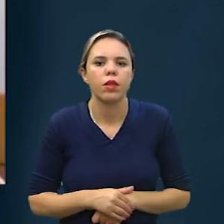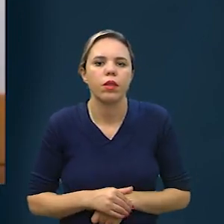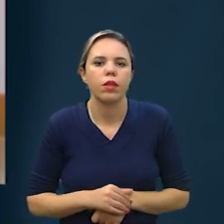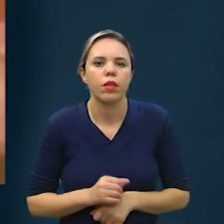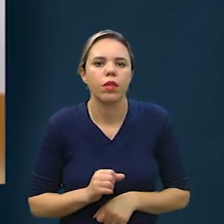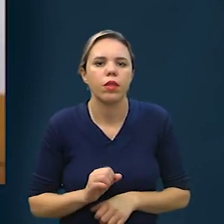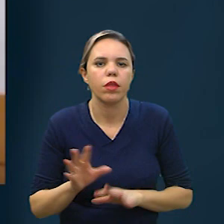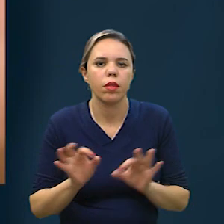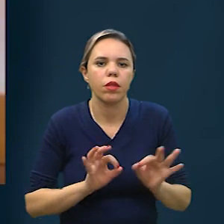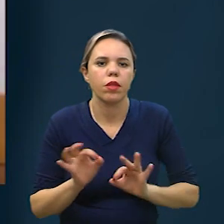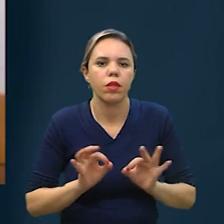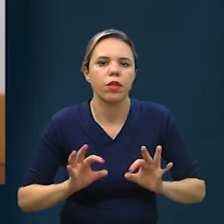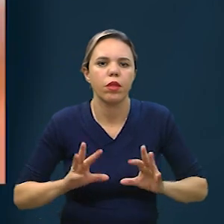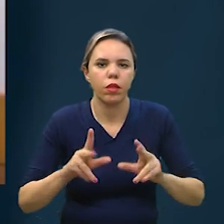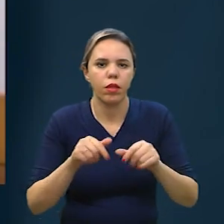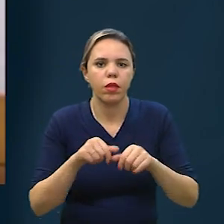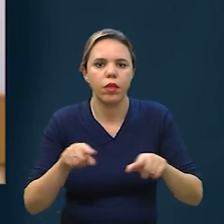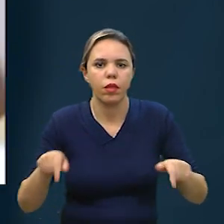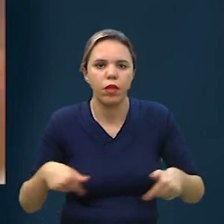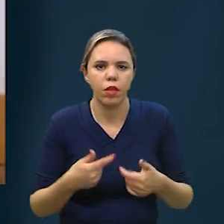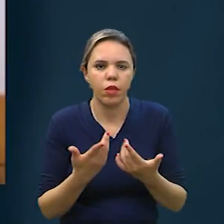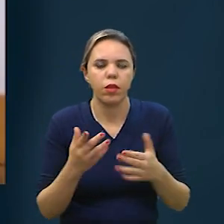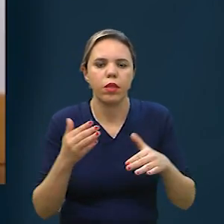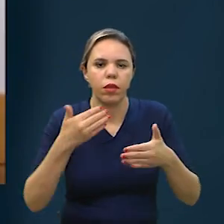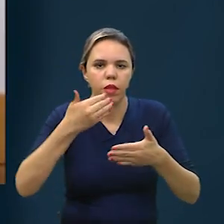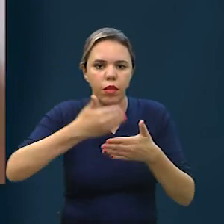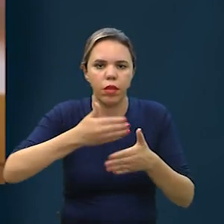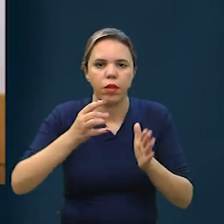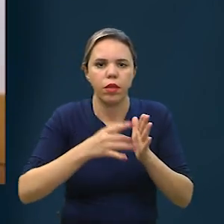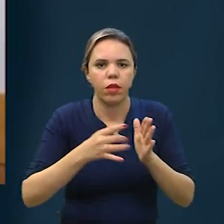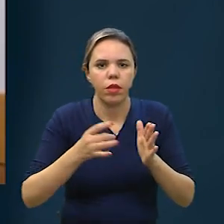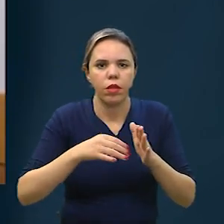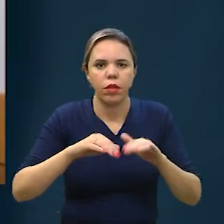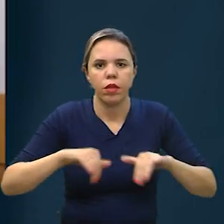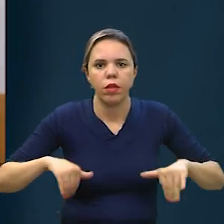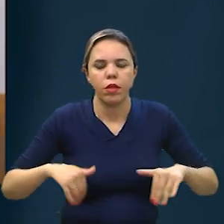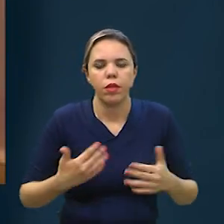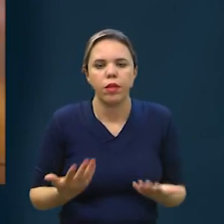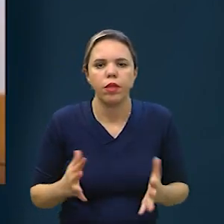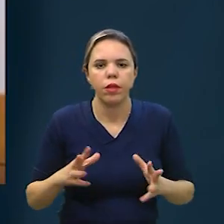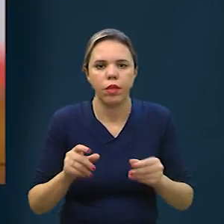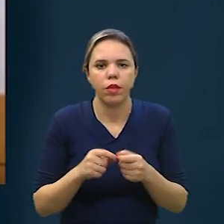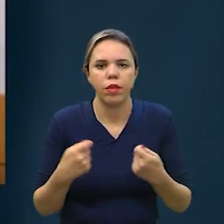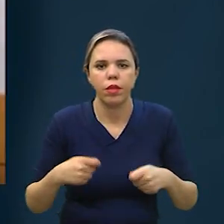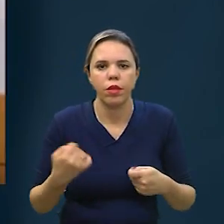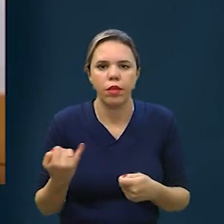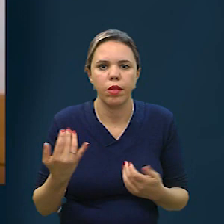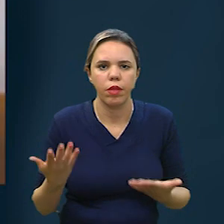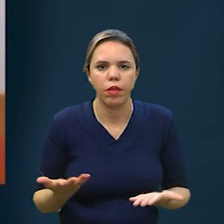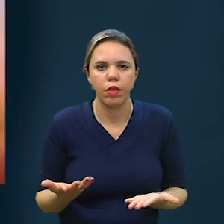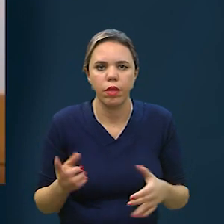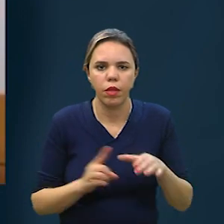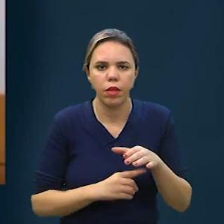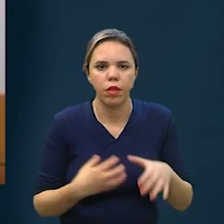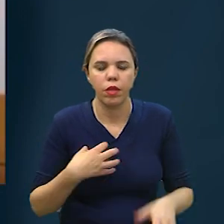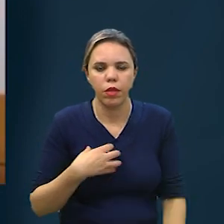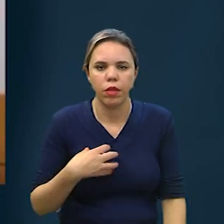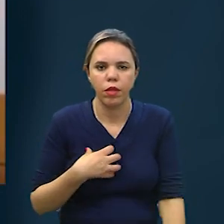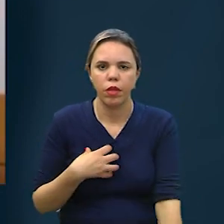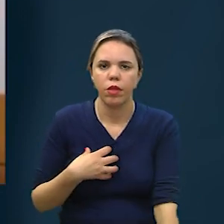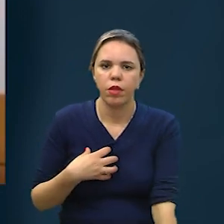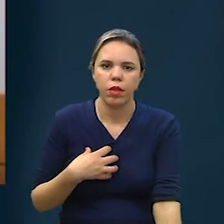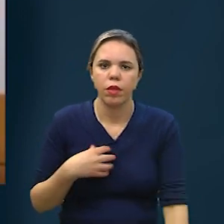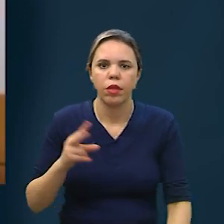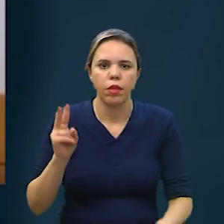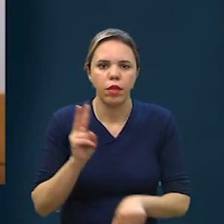e organizamos todo o salão com acrílico, com divisórias, com tudo necessário para essa cliente se sentir,